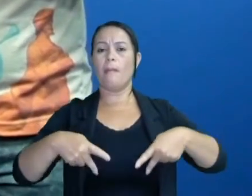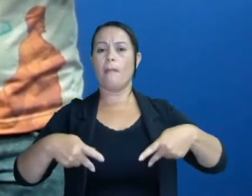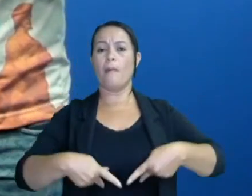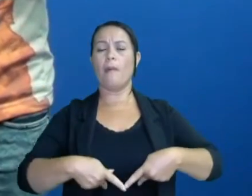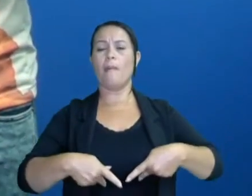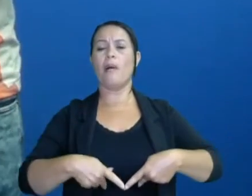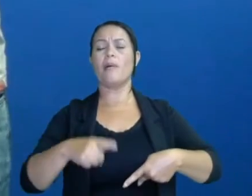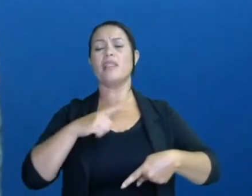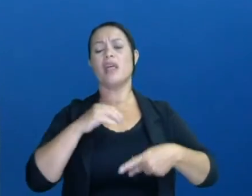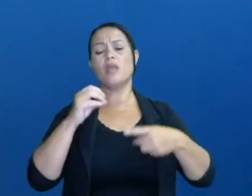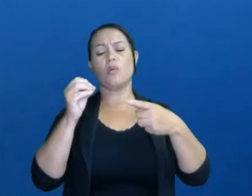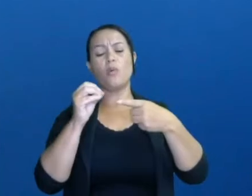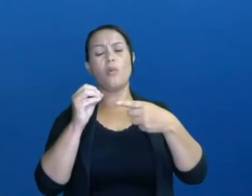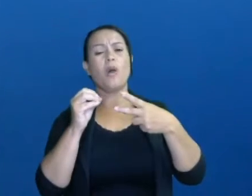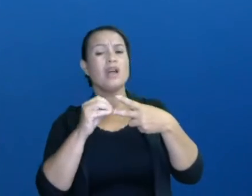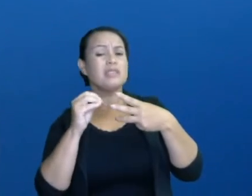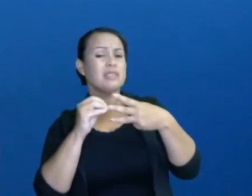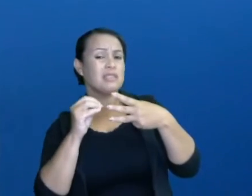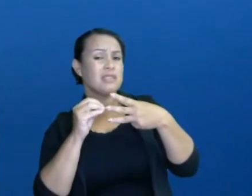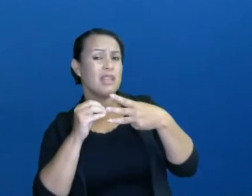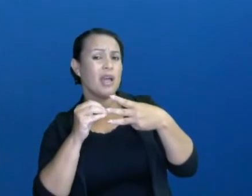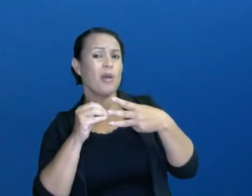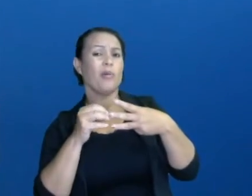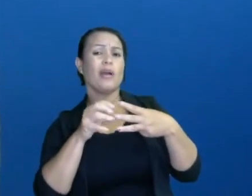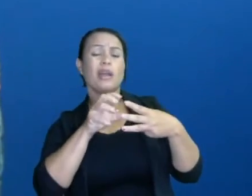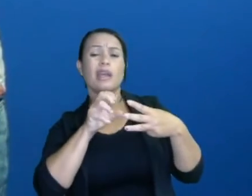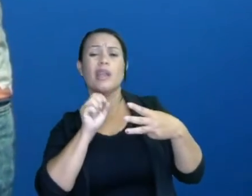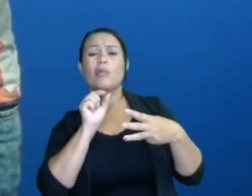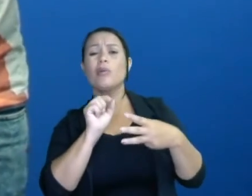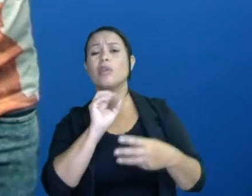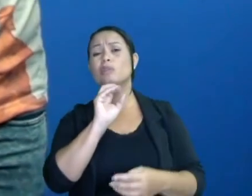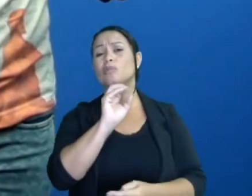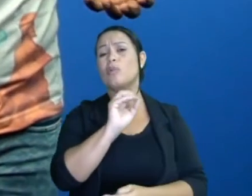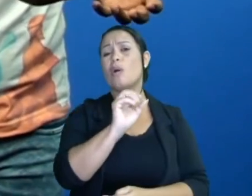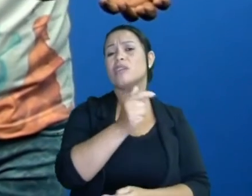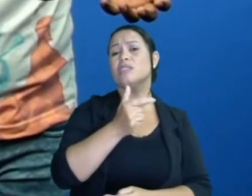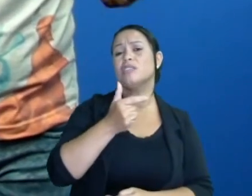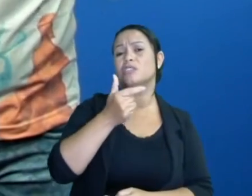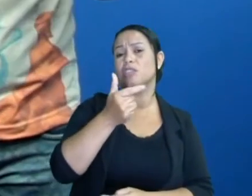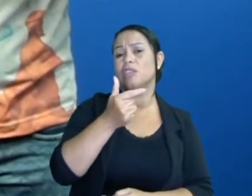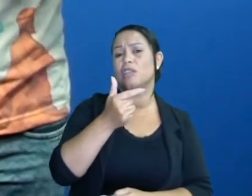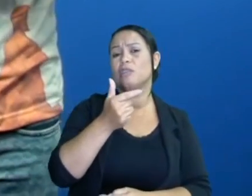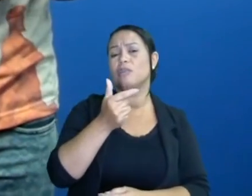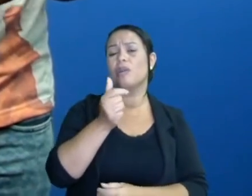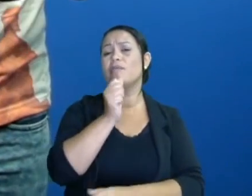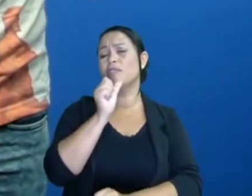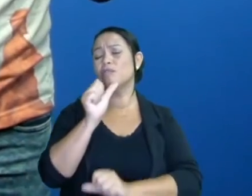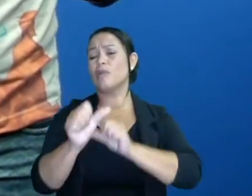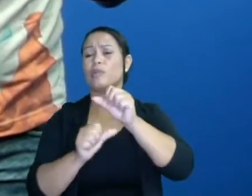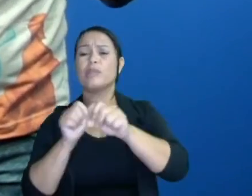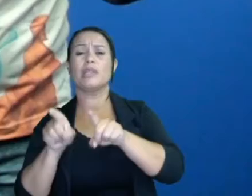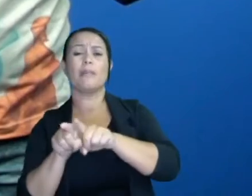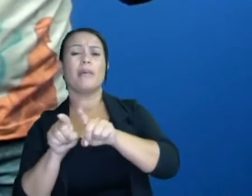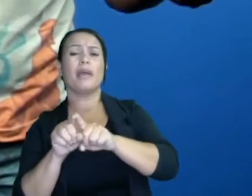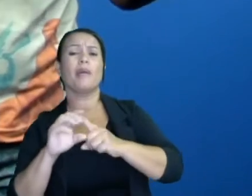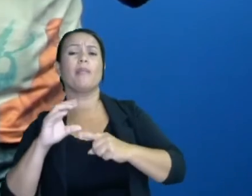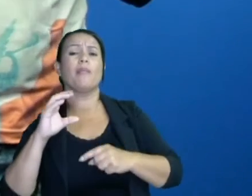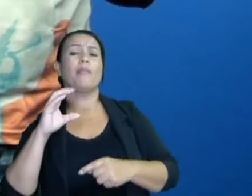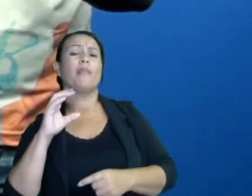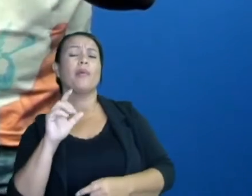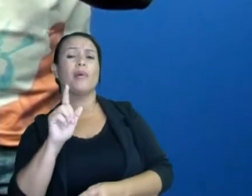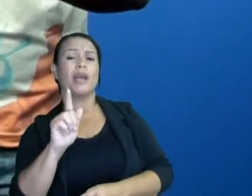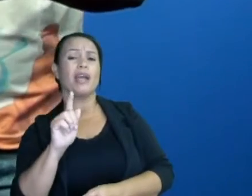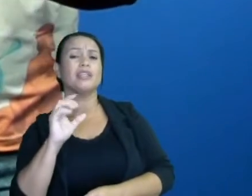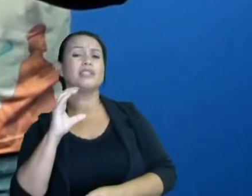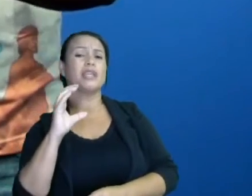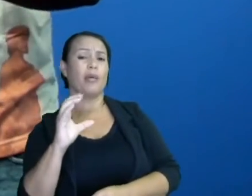outra, querendo pegar um pacotinho de oxigênio e devolver um pacotinho de gás carbônico. Então ela devolve um gás carbônico e pega